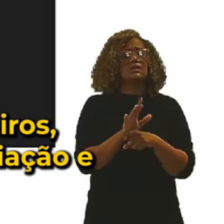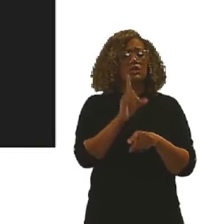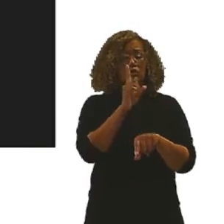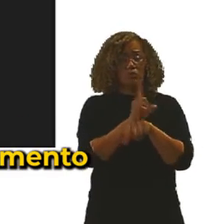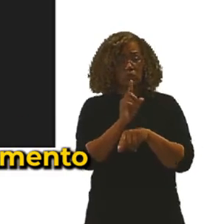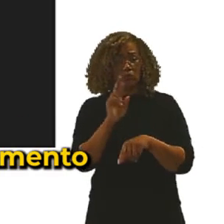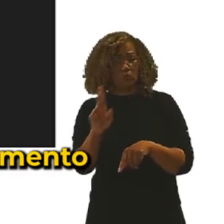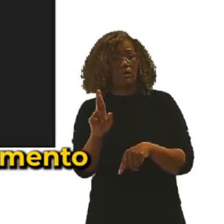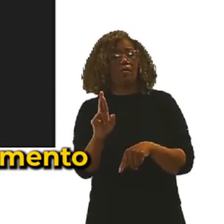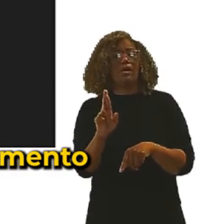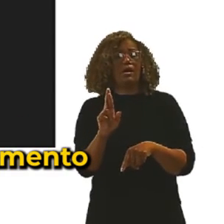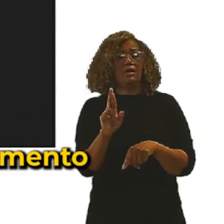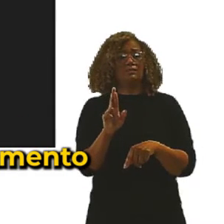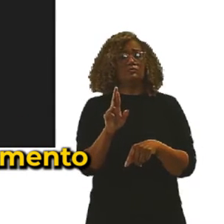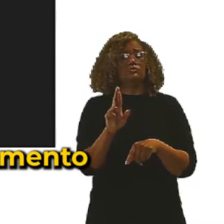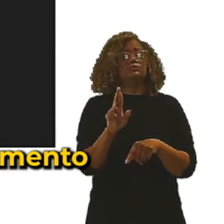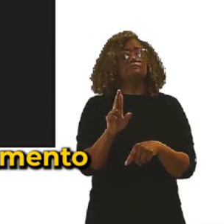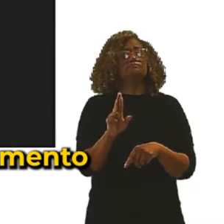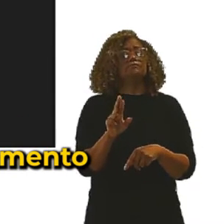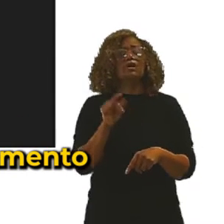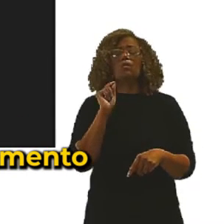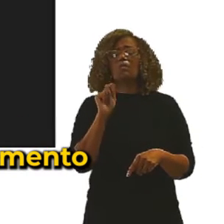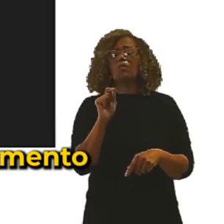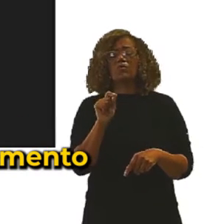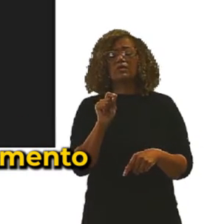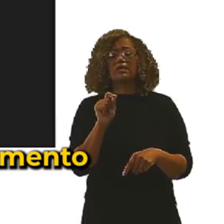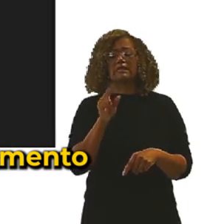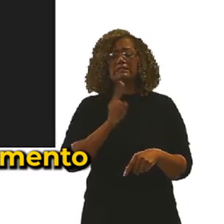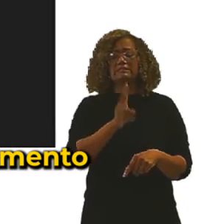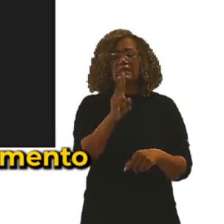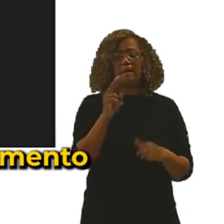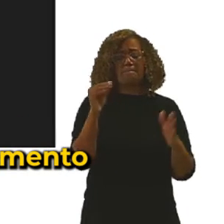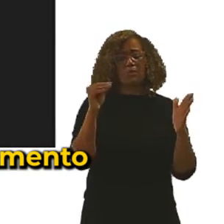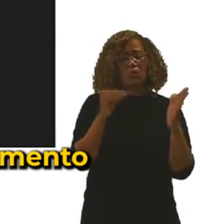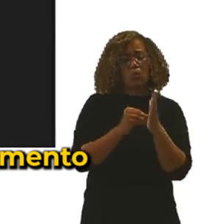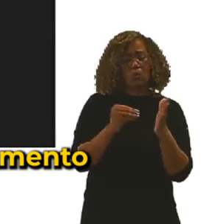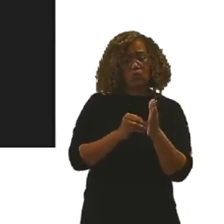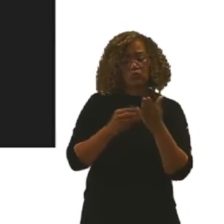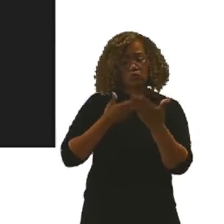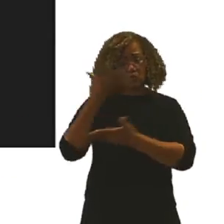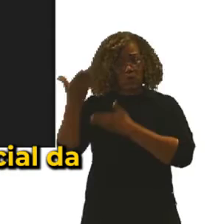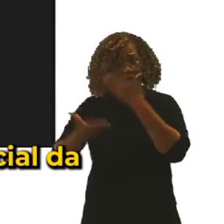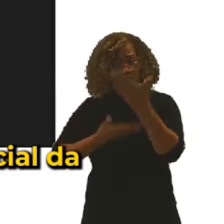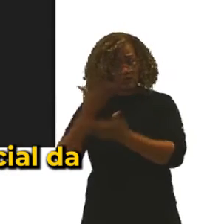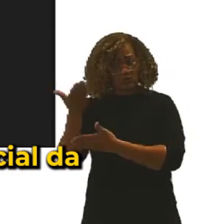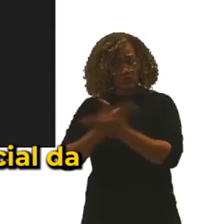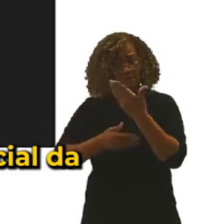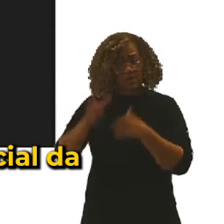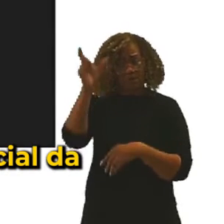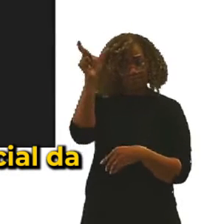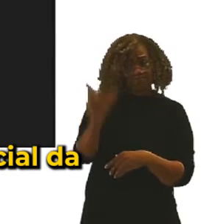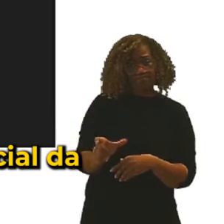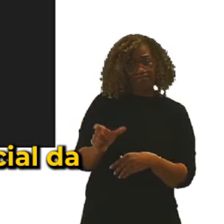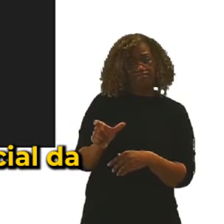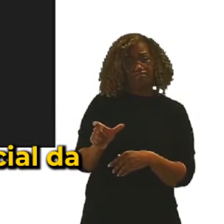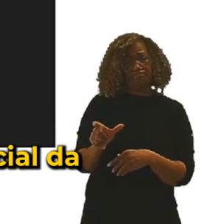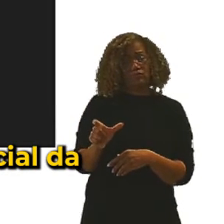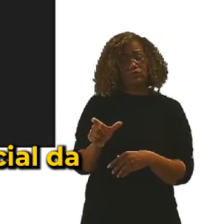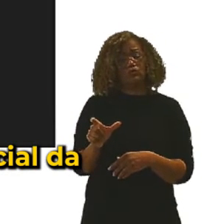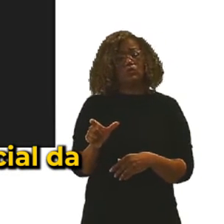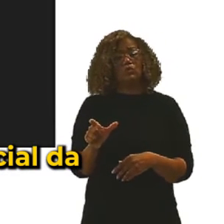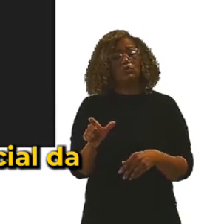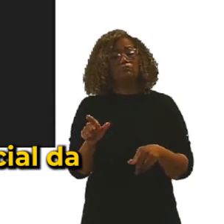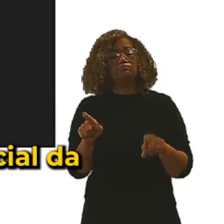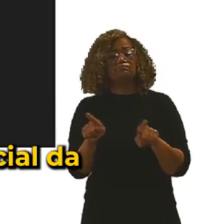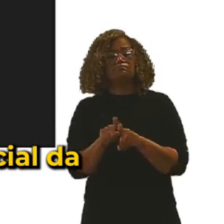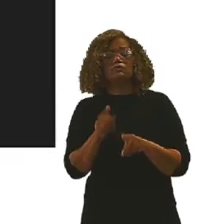gestão de risco. Então, anunciar o término de um relacionamento é uma situação de periculosidade à luz, né, de todos os estudos